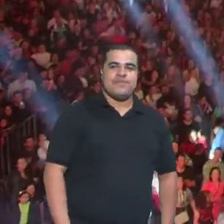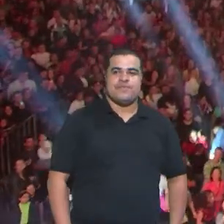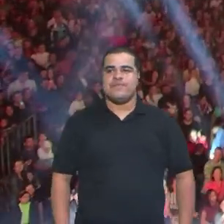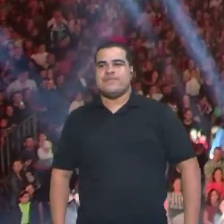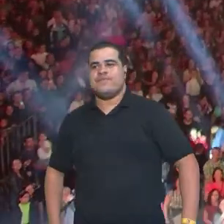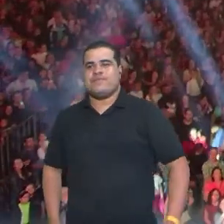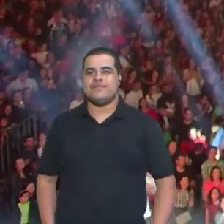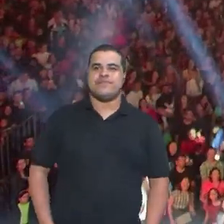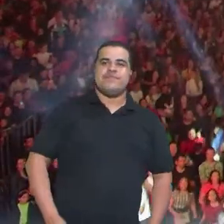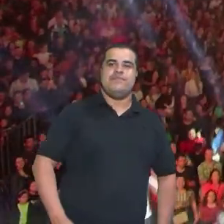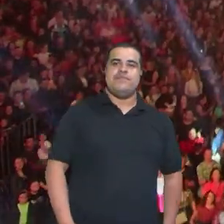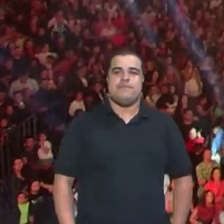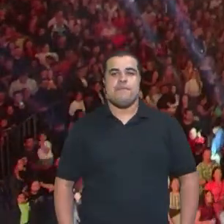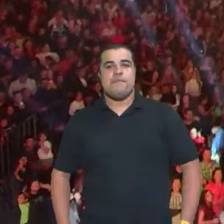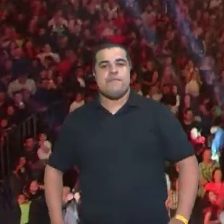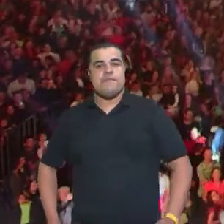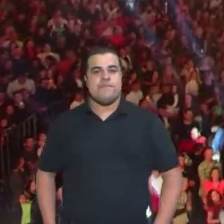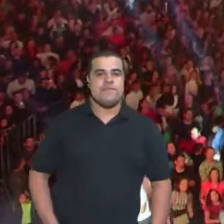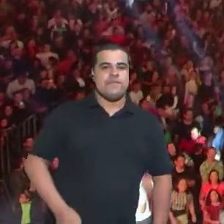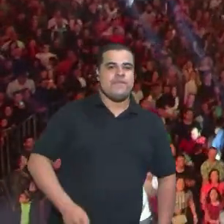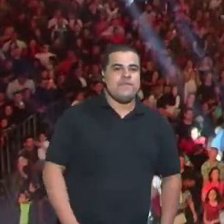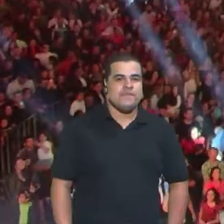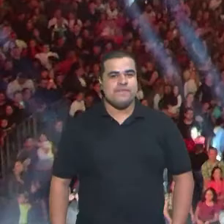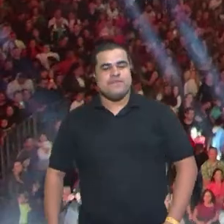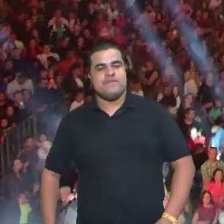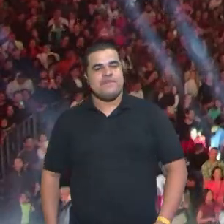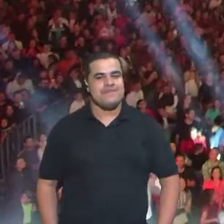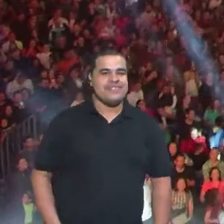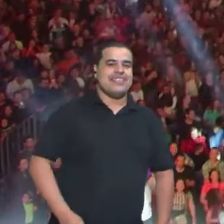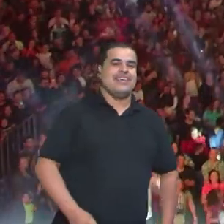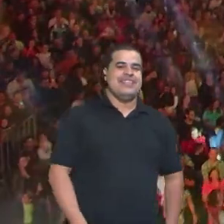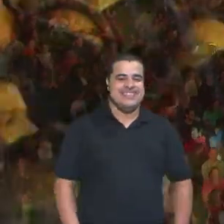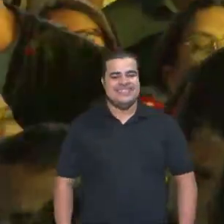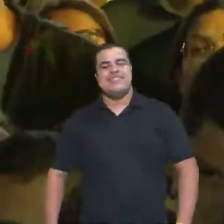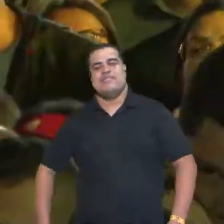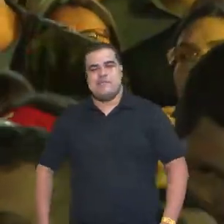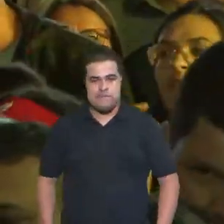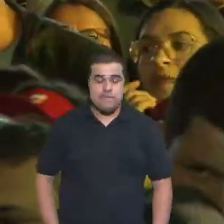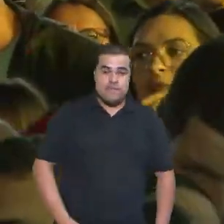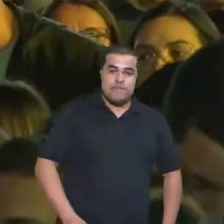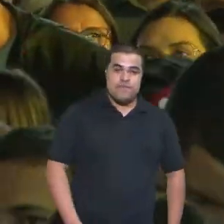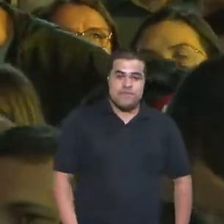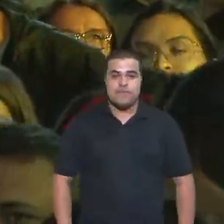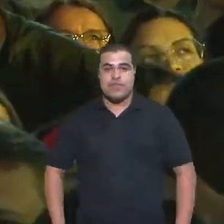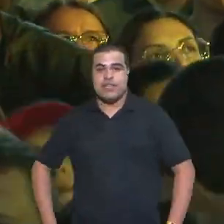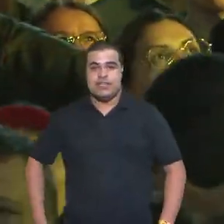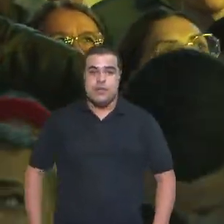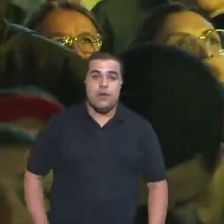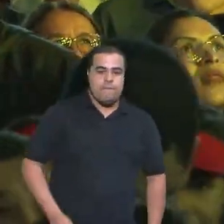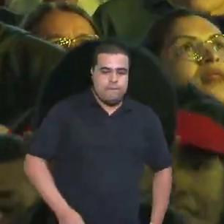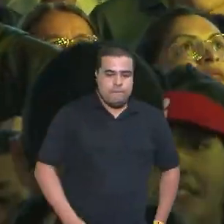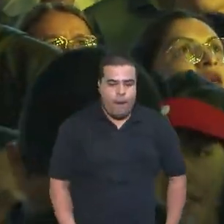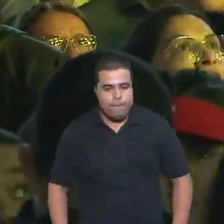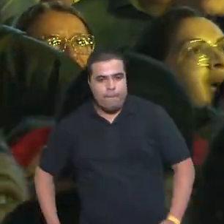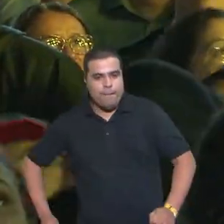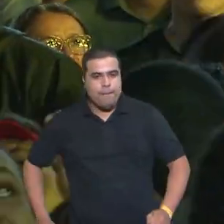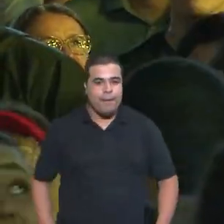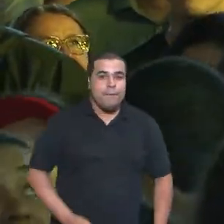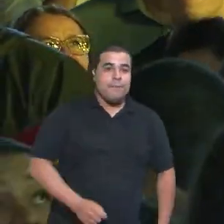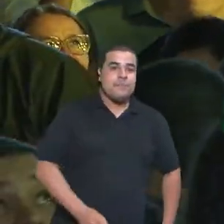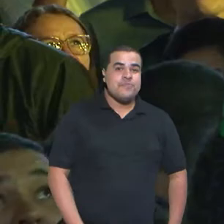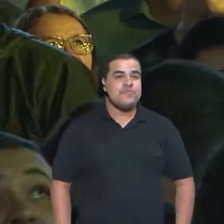ninguém parado todo mundo tirando o pezinho do chão assim assim